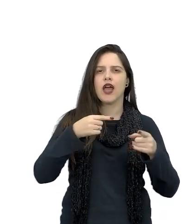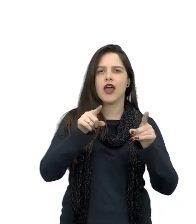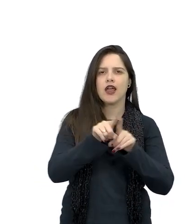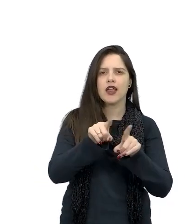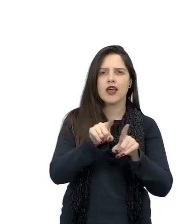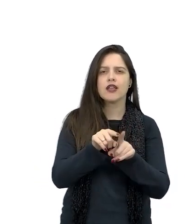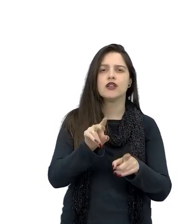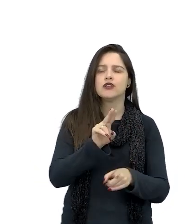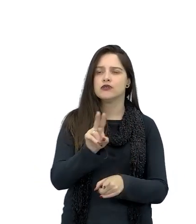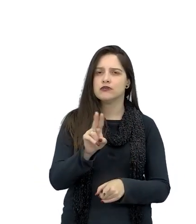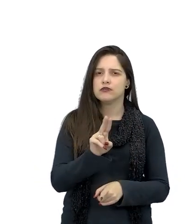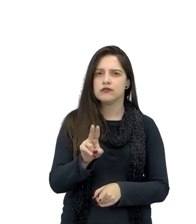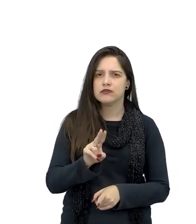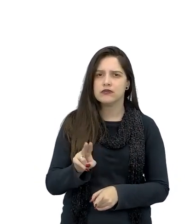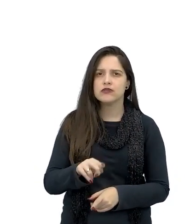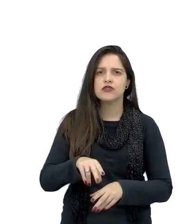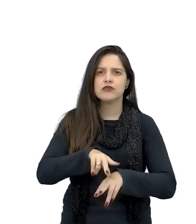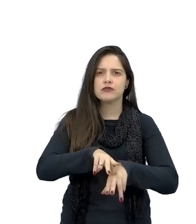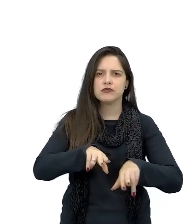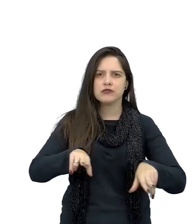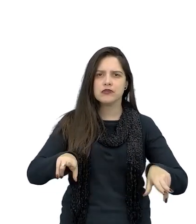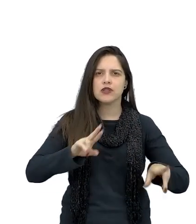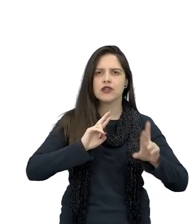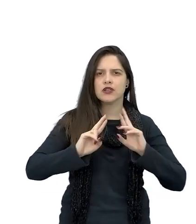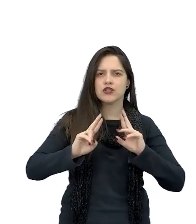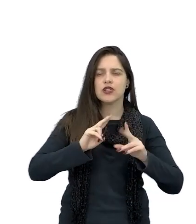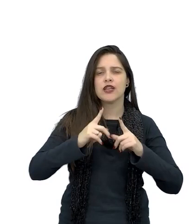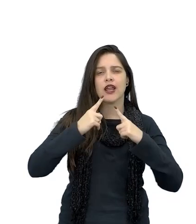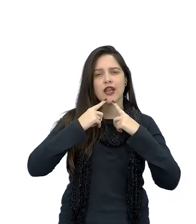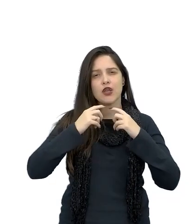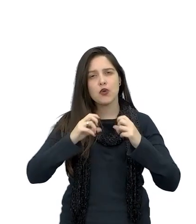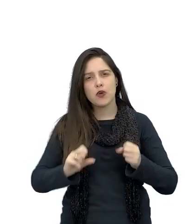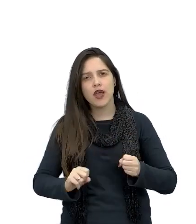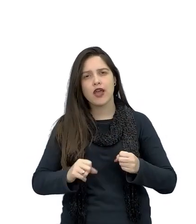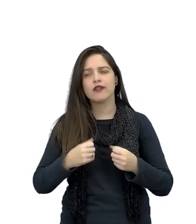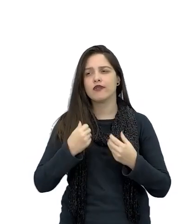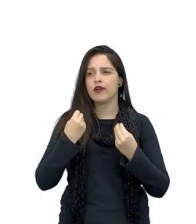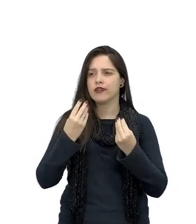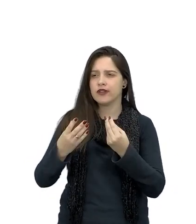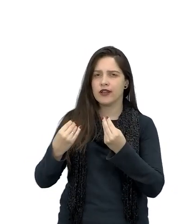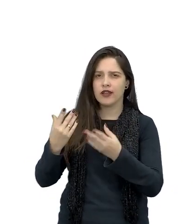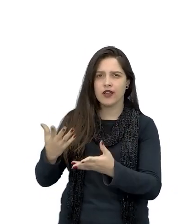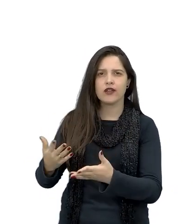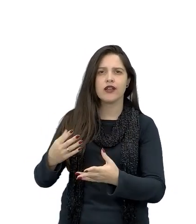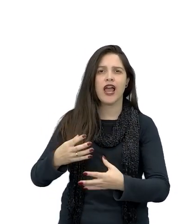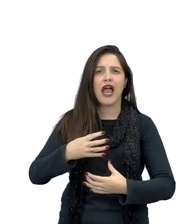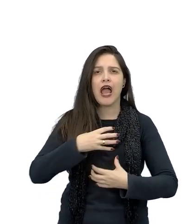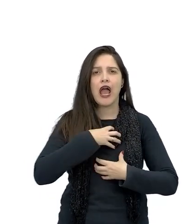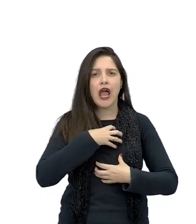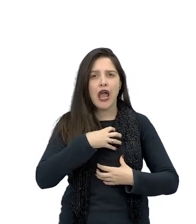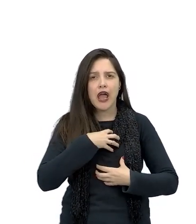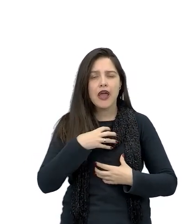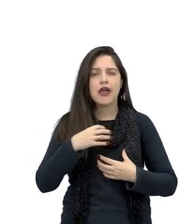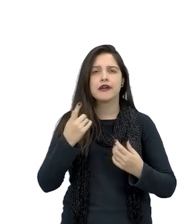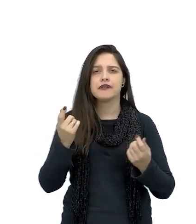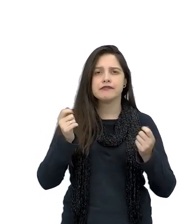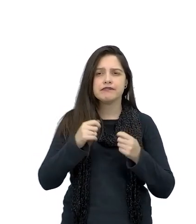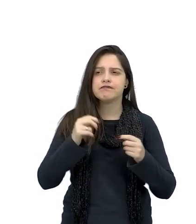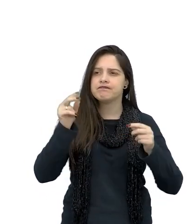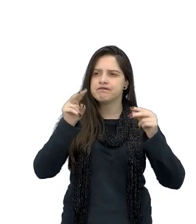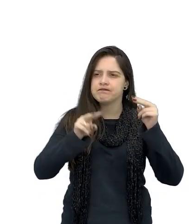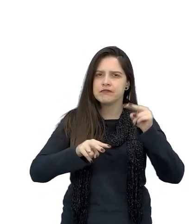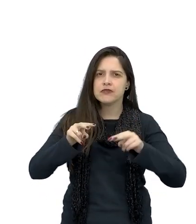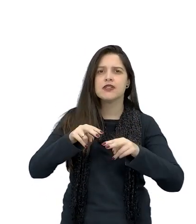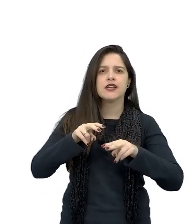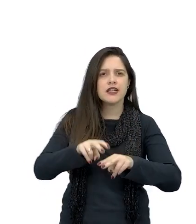as decisões que terão que tomar serão a respeito da linguagem que irão empregar, a forma como irão escrever.